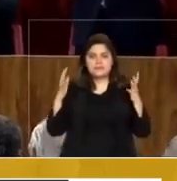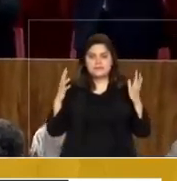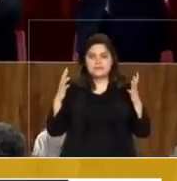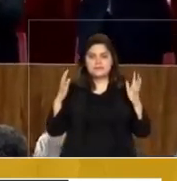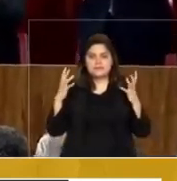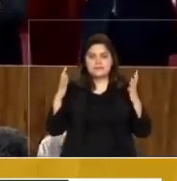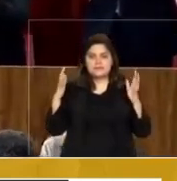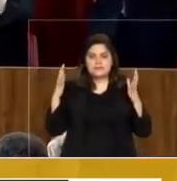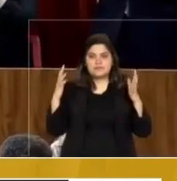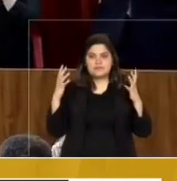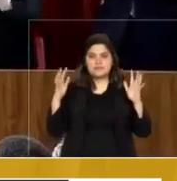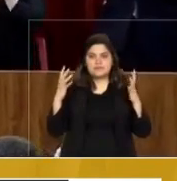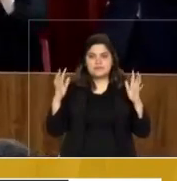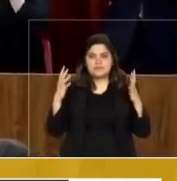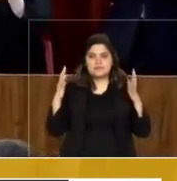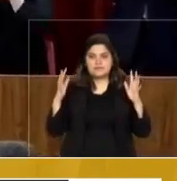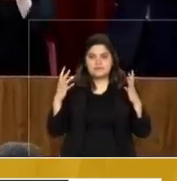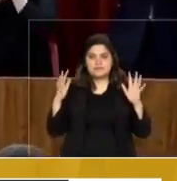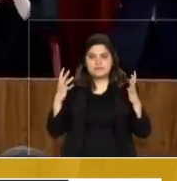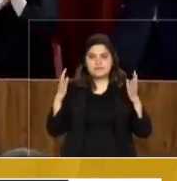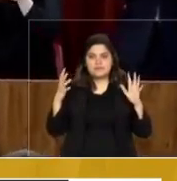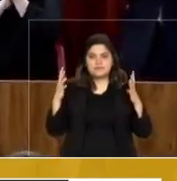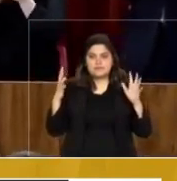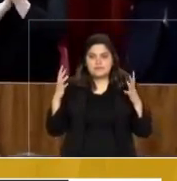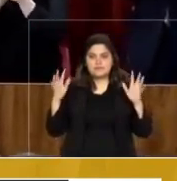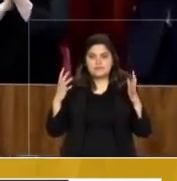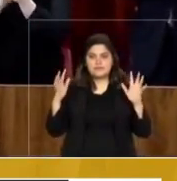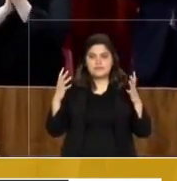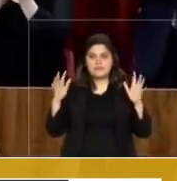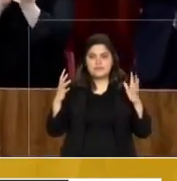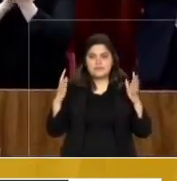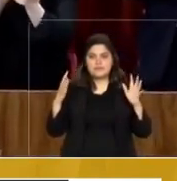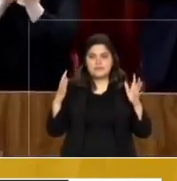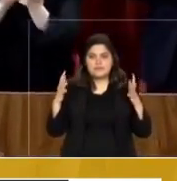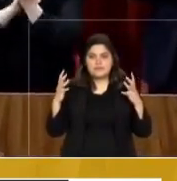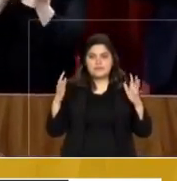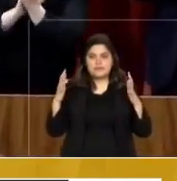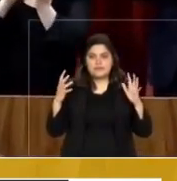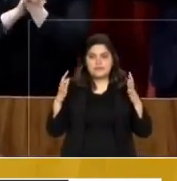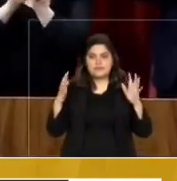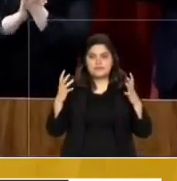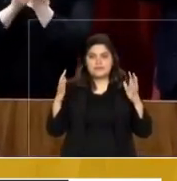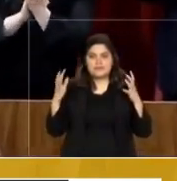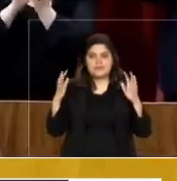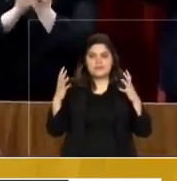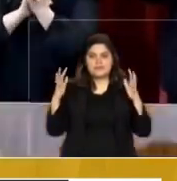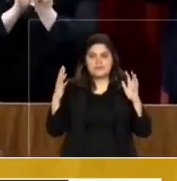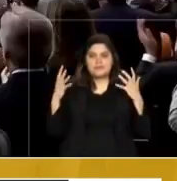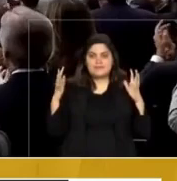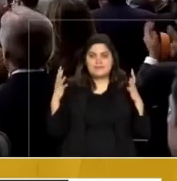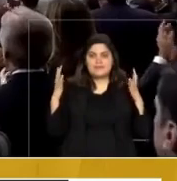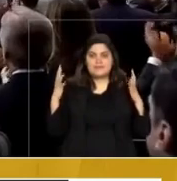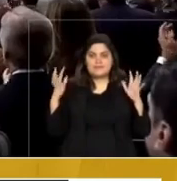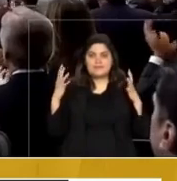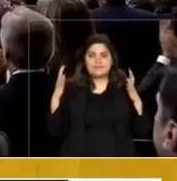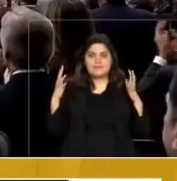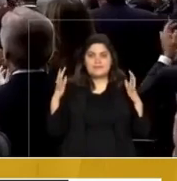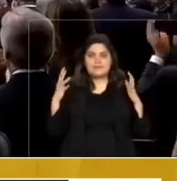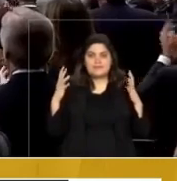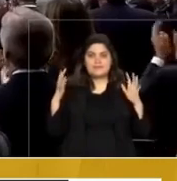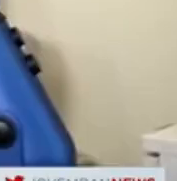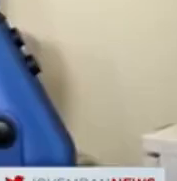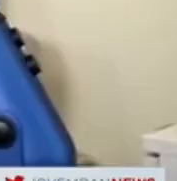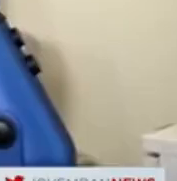final. Aí ele vai descobrir que ele não tem, como já disseram do Papa, por exemplo, não tem